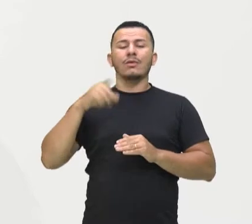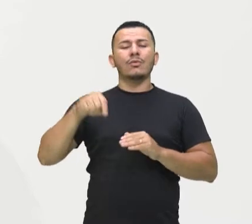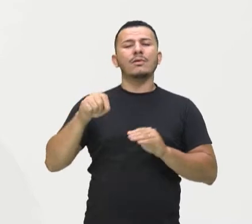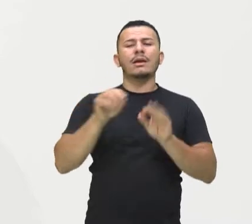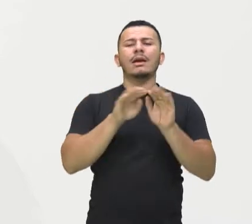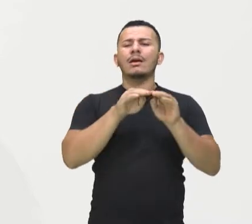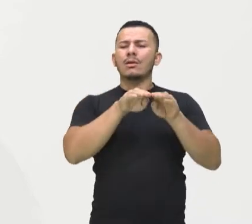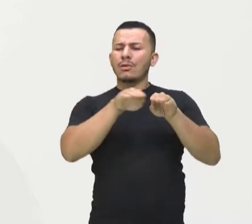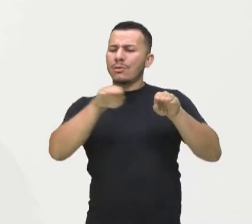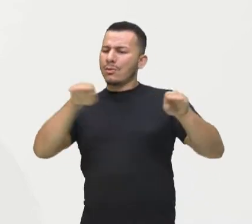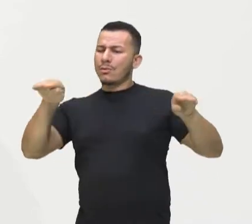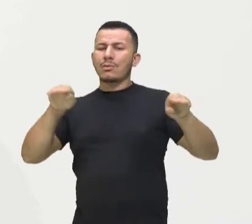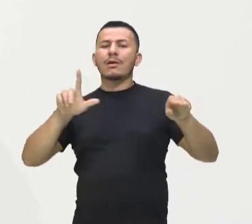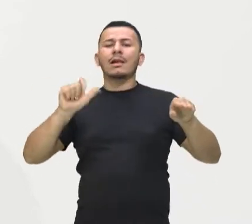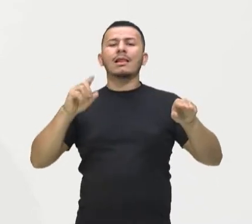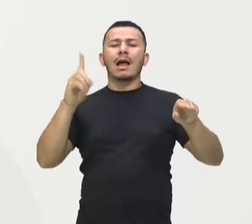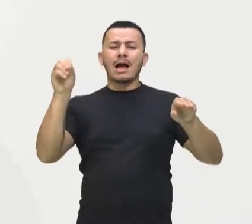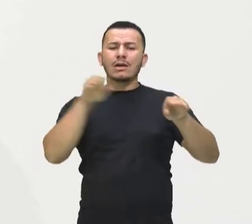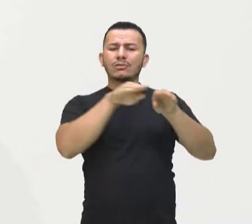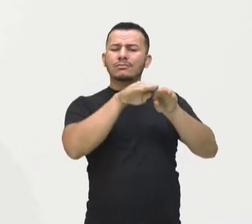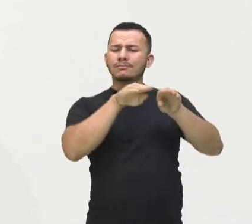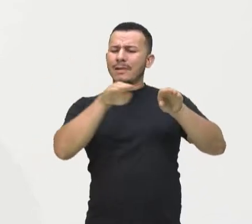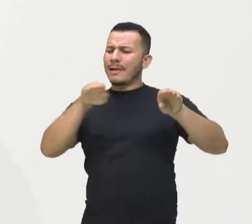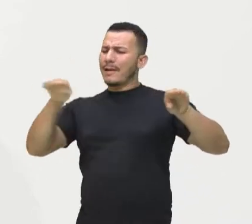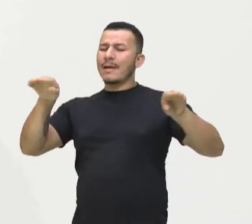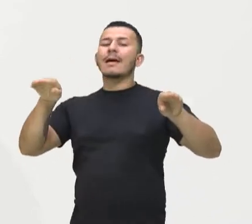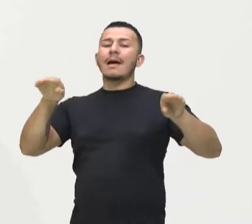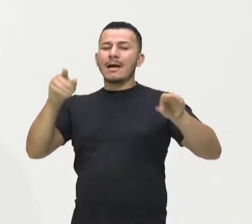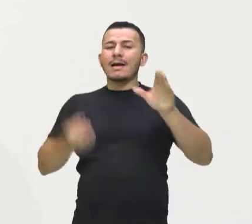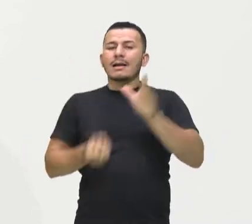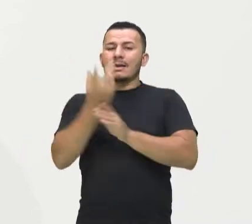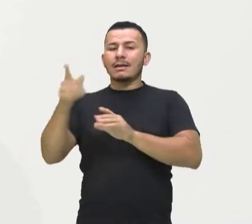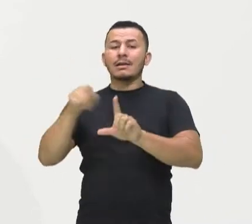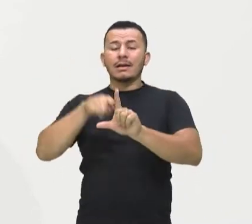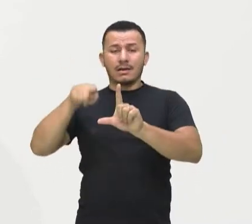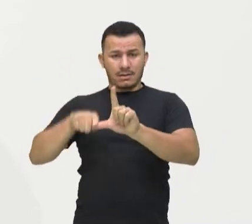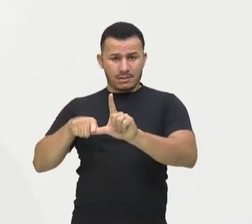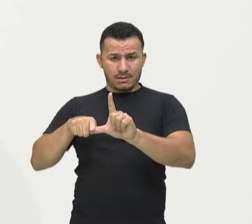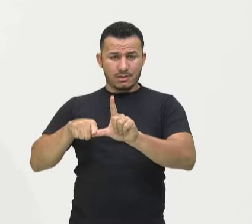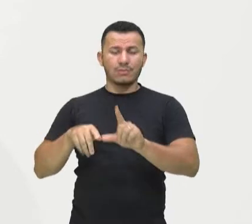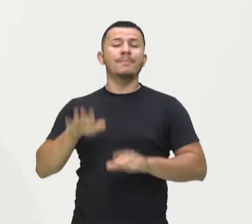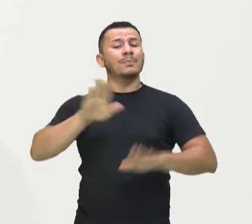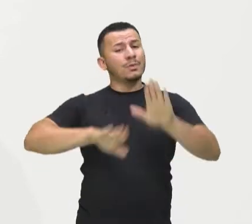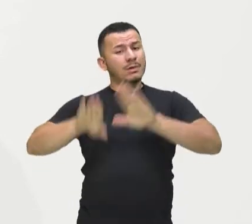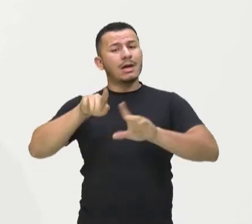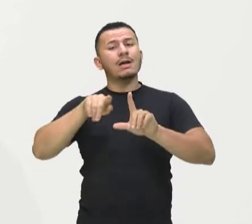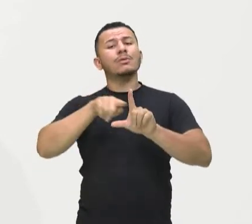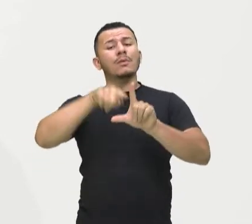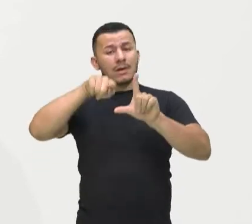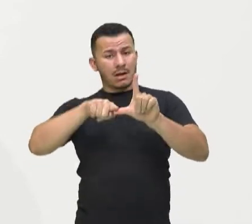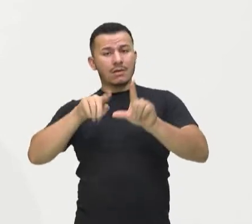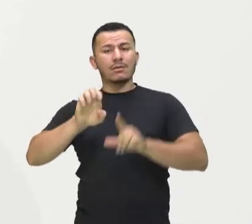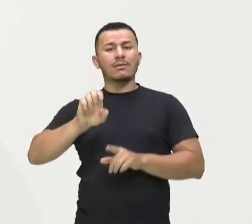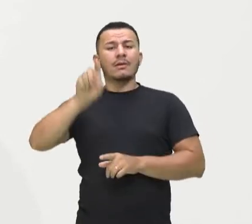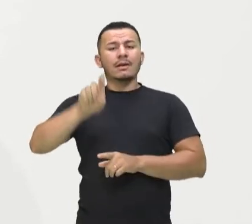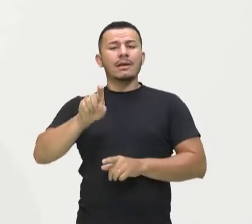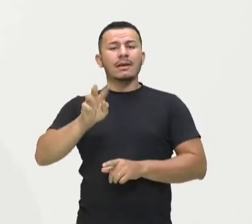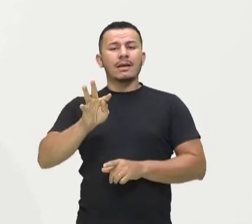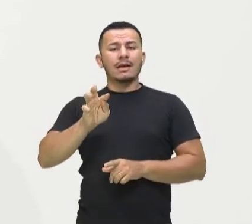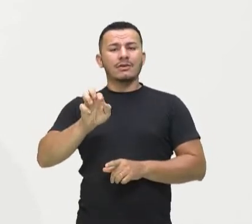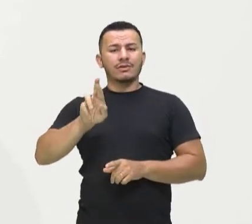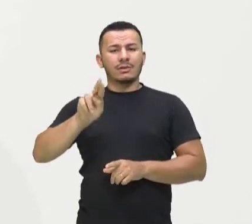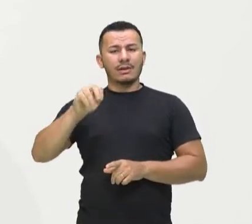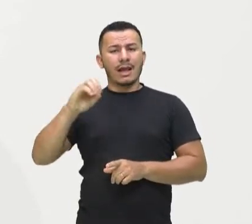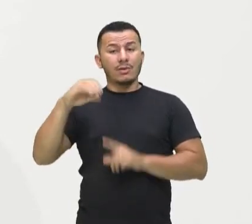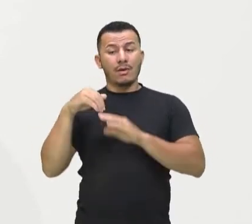prolongamos um dos lados do polígono, tá legal? Muito cuidado quando a gente vai falar ângulo externo, porque olha só,